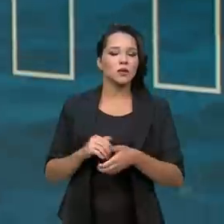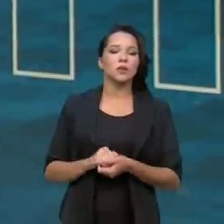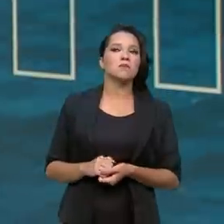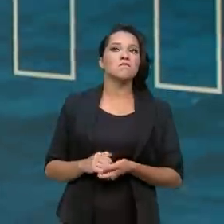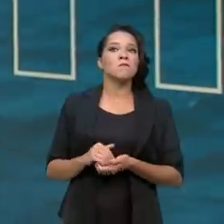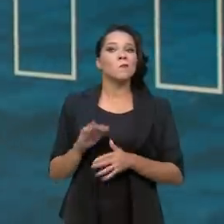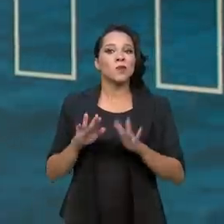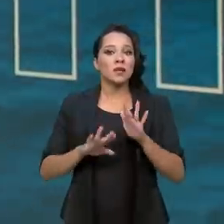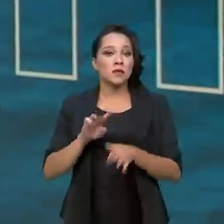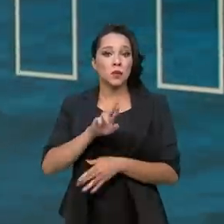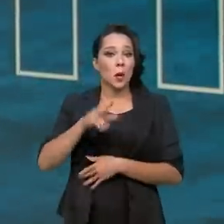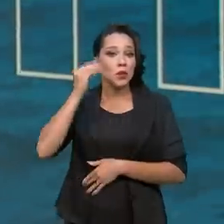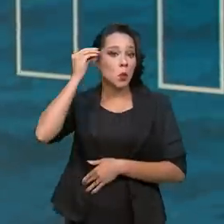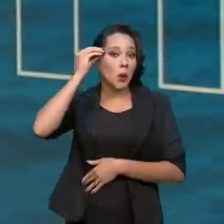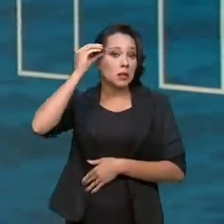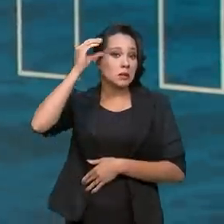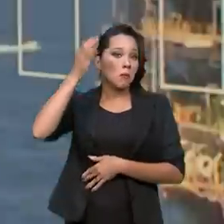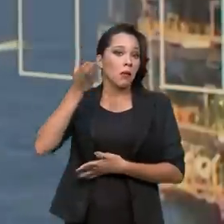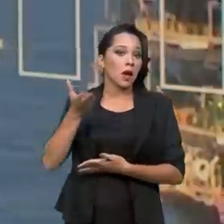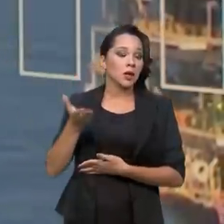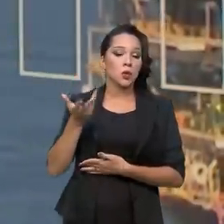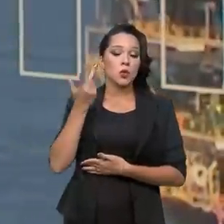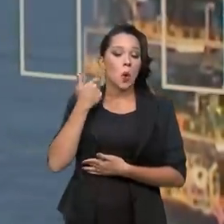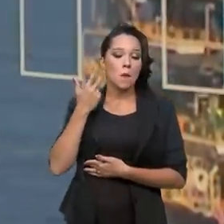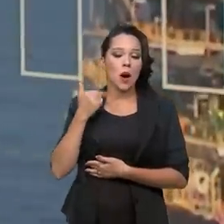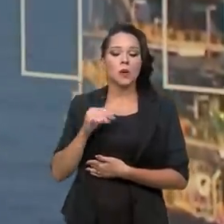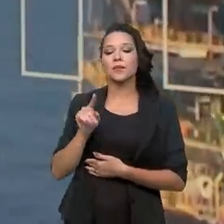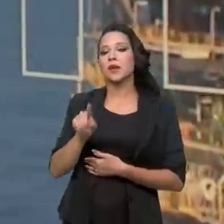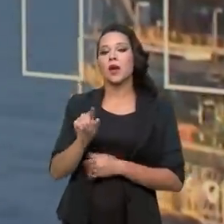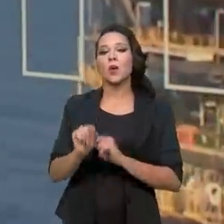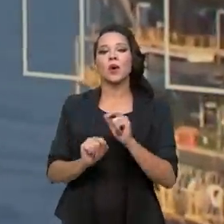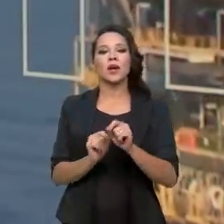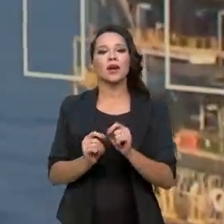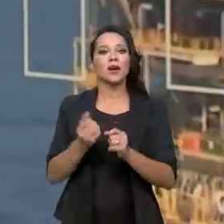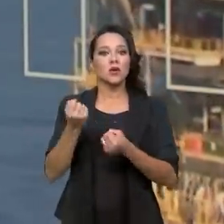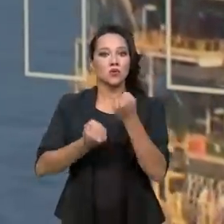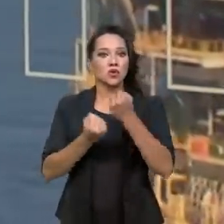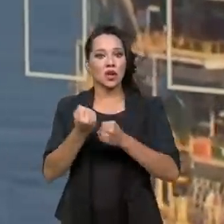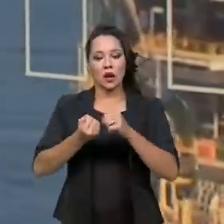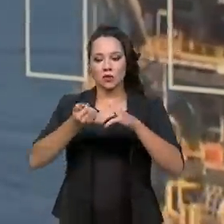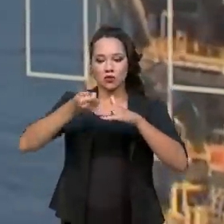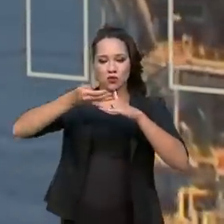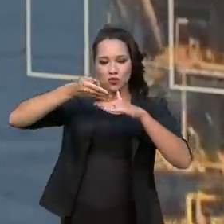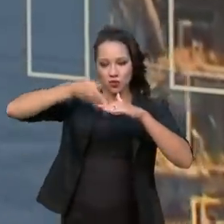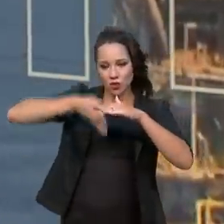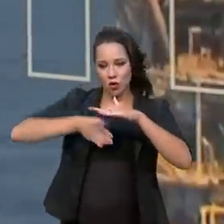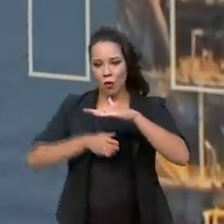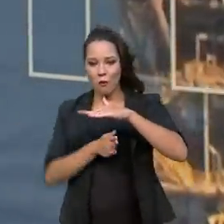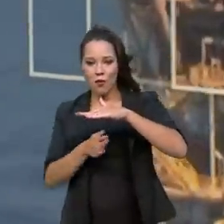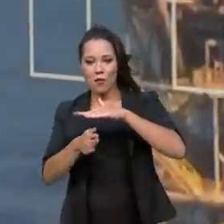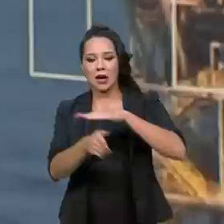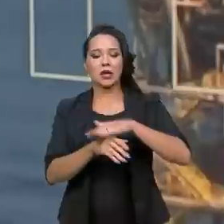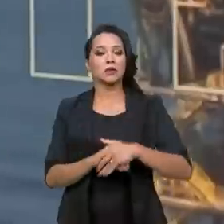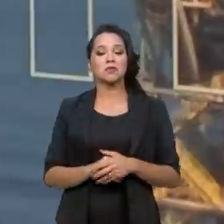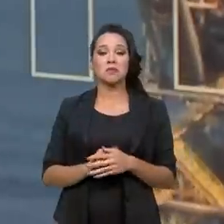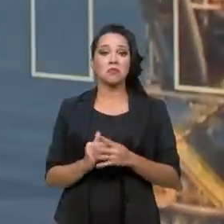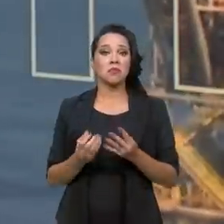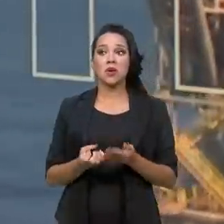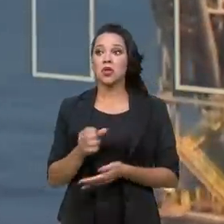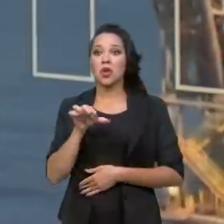é talvez de conhecimento muito comum, que é a questão dos cabos submarinos. Quase que a